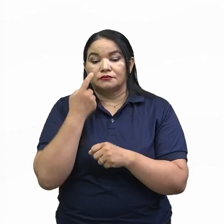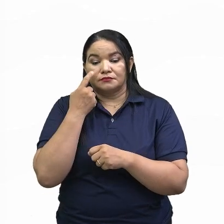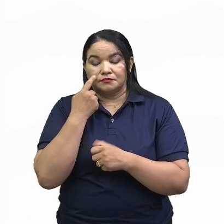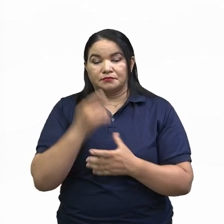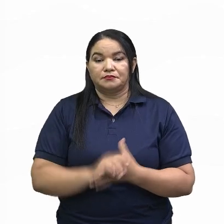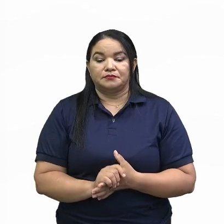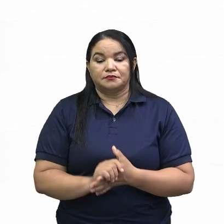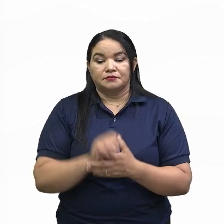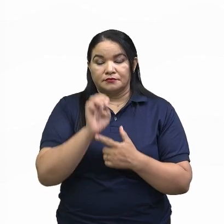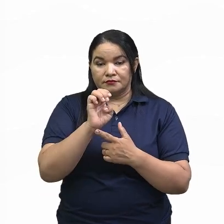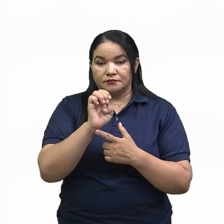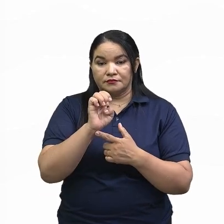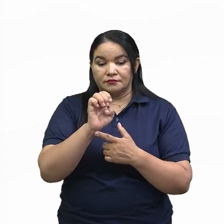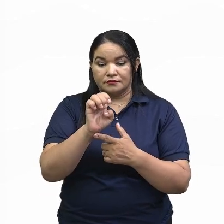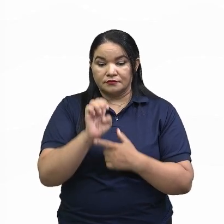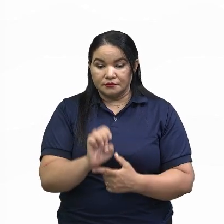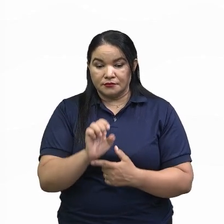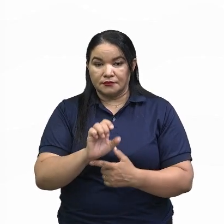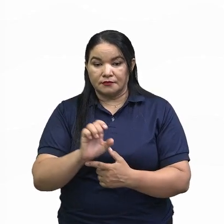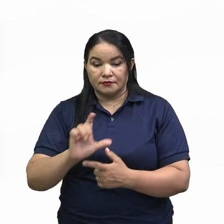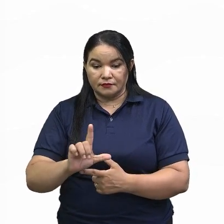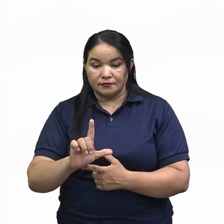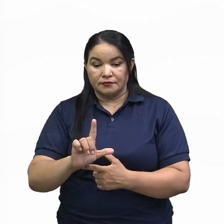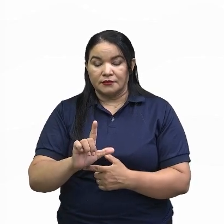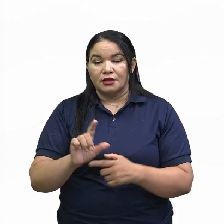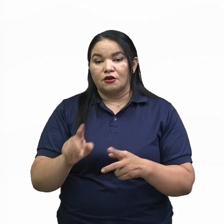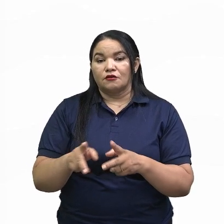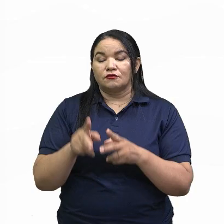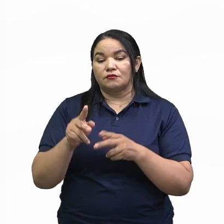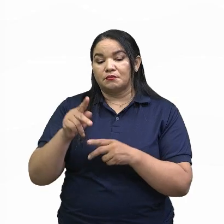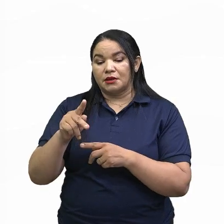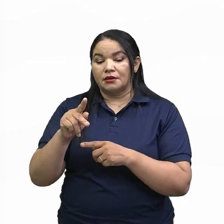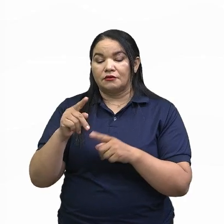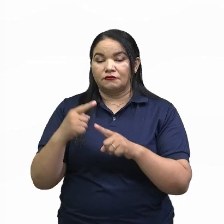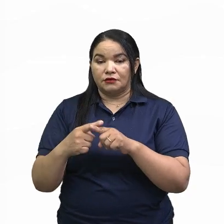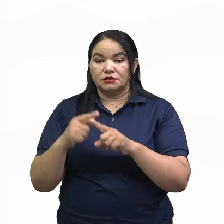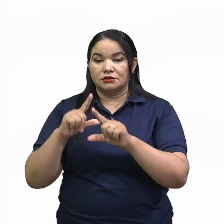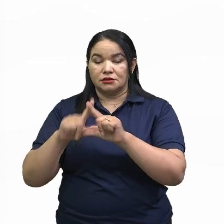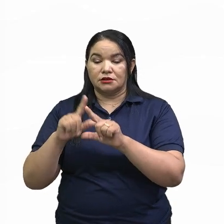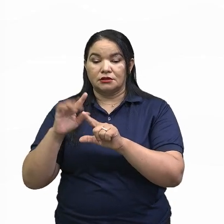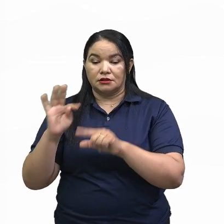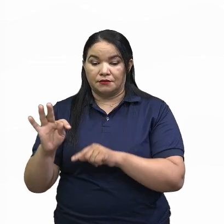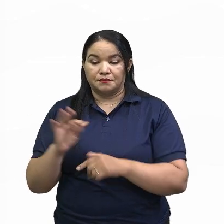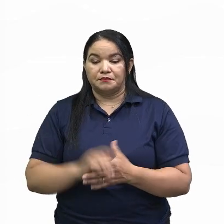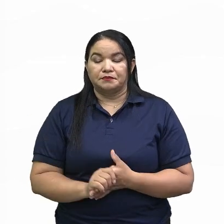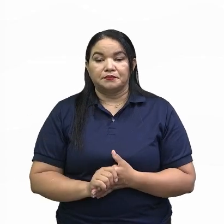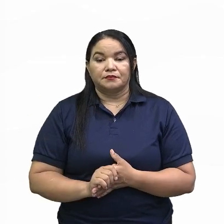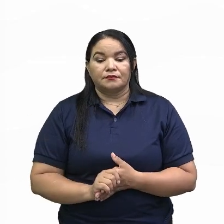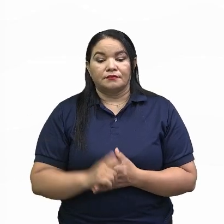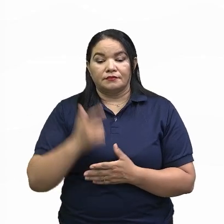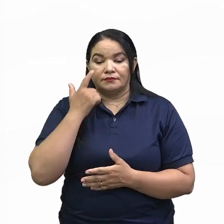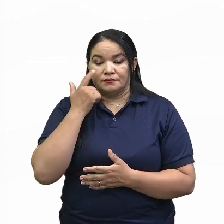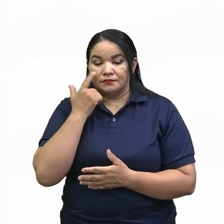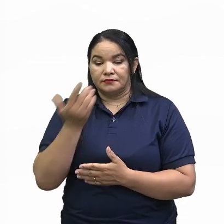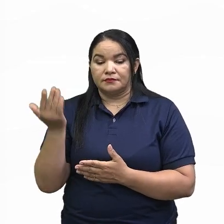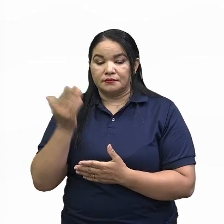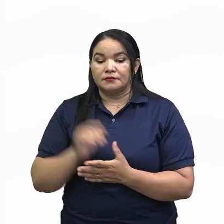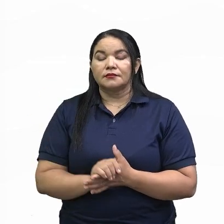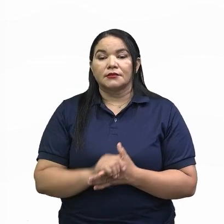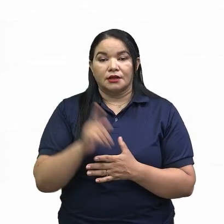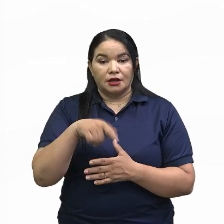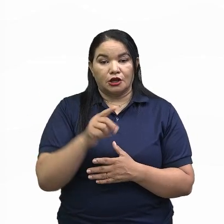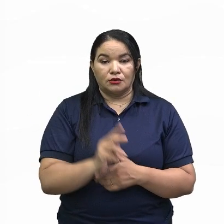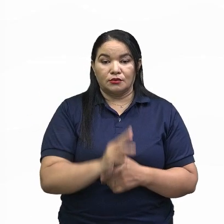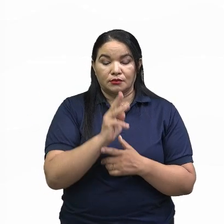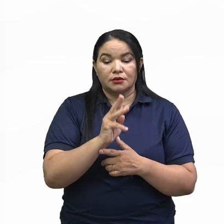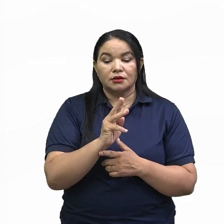seguinte: energia é potência vezes tempo. Aí você tem que P é potência em quilowatt